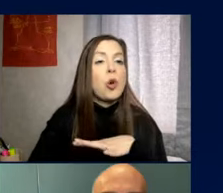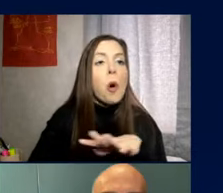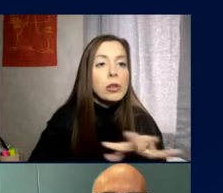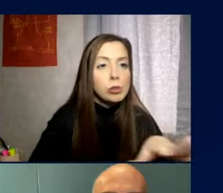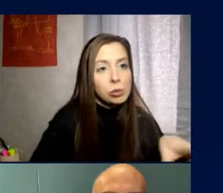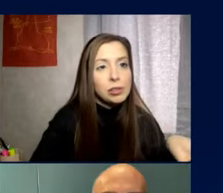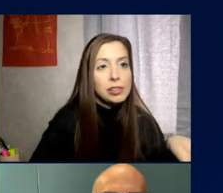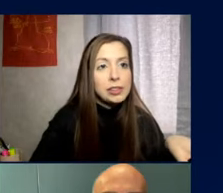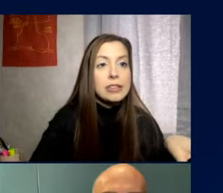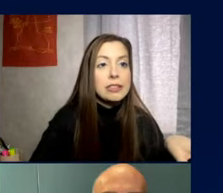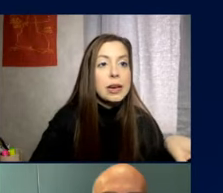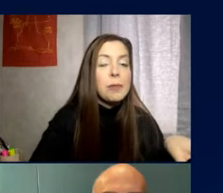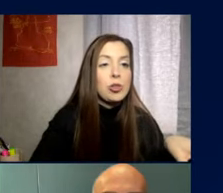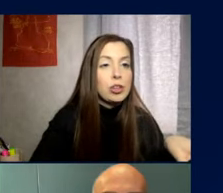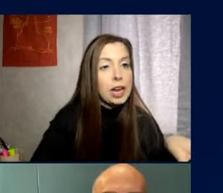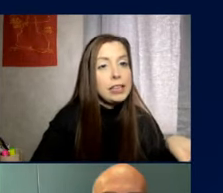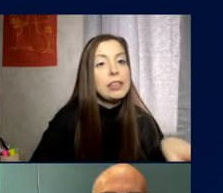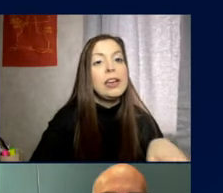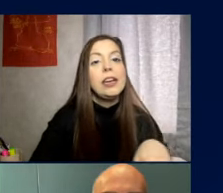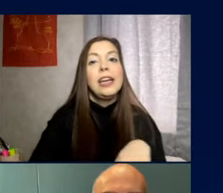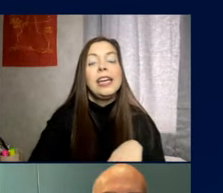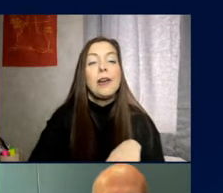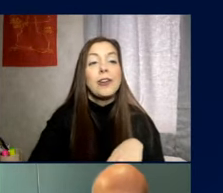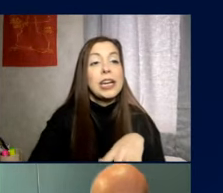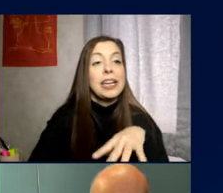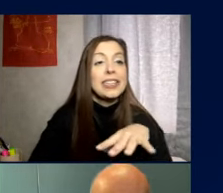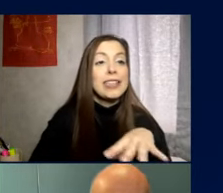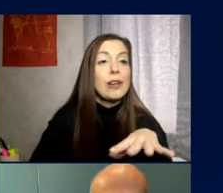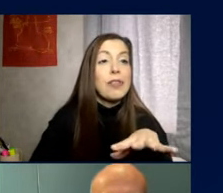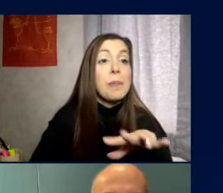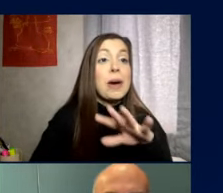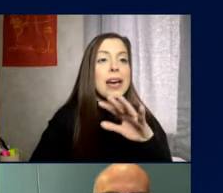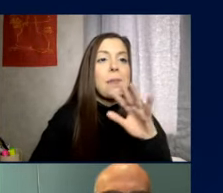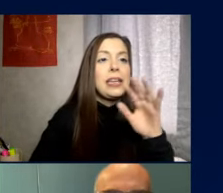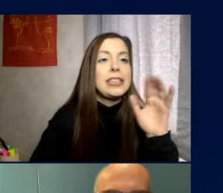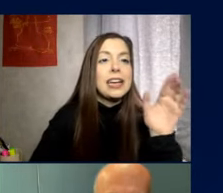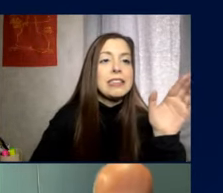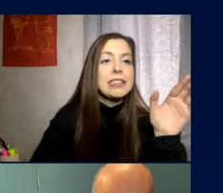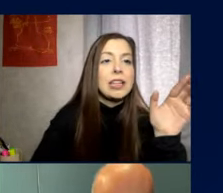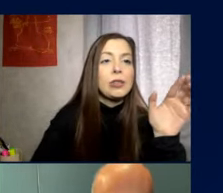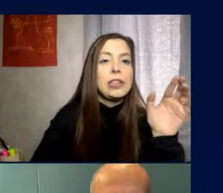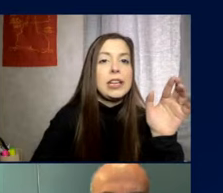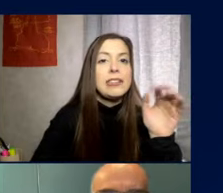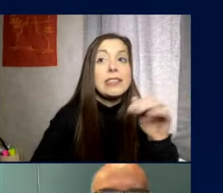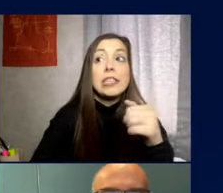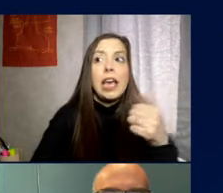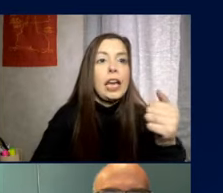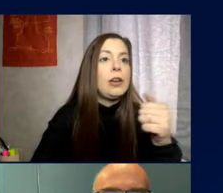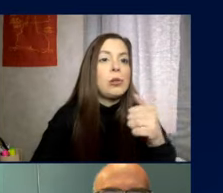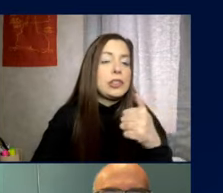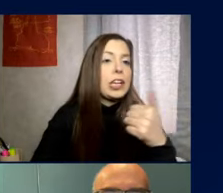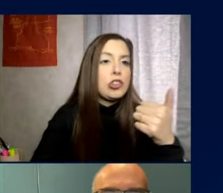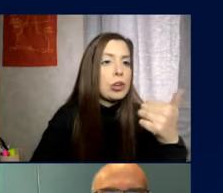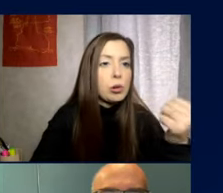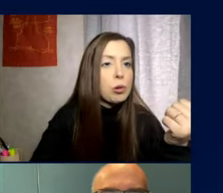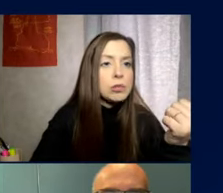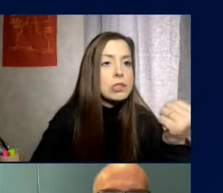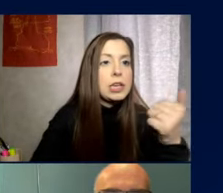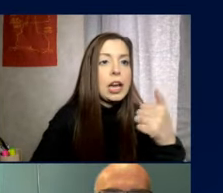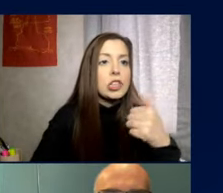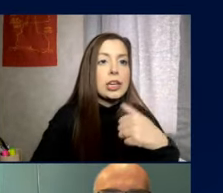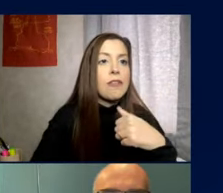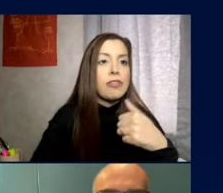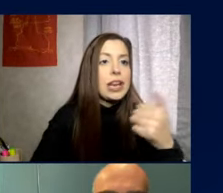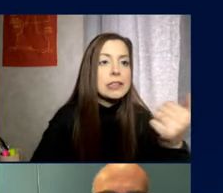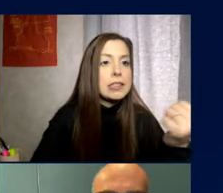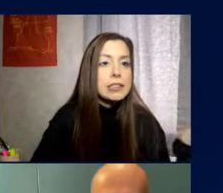o esgoto da extrema-direita. E eu achei engraçado ele falar: parlamentares estadunidenses, quem? O Ted Cruz,